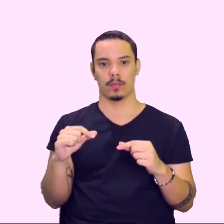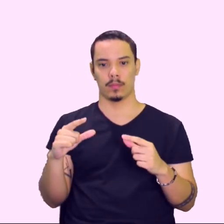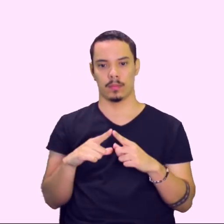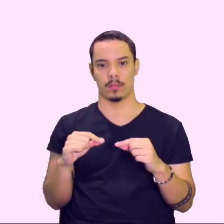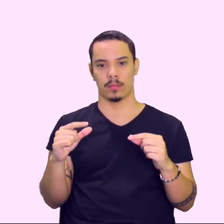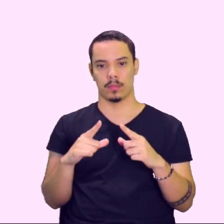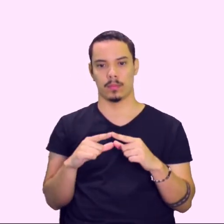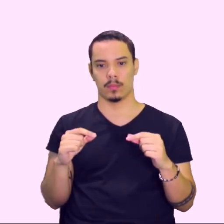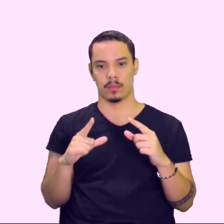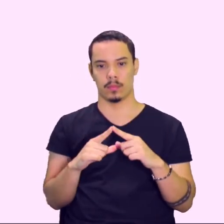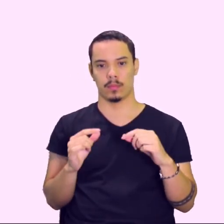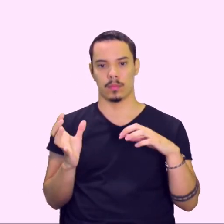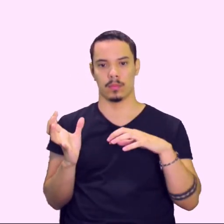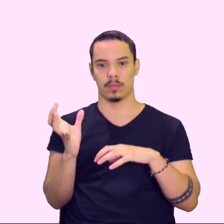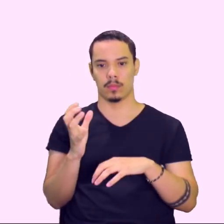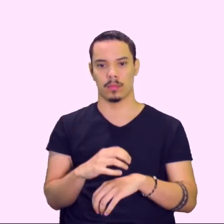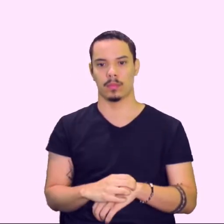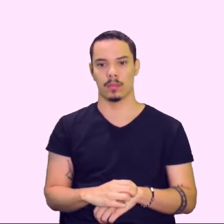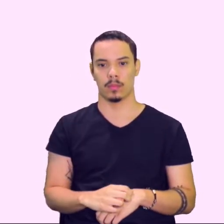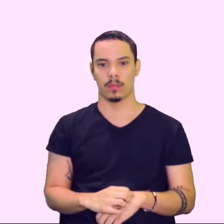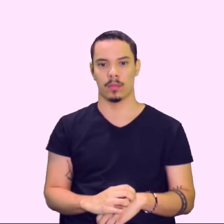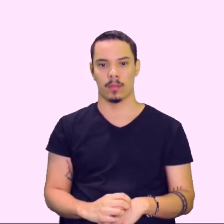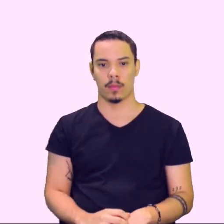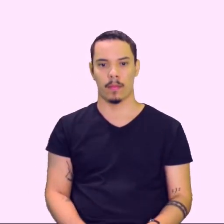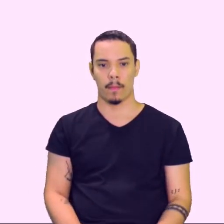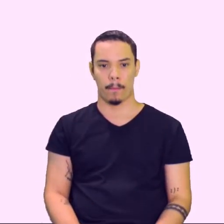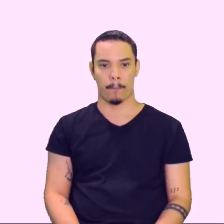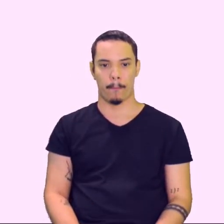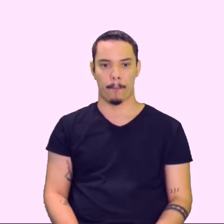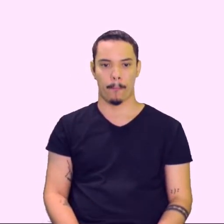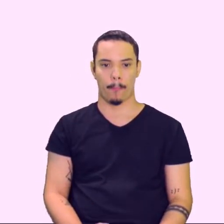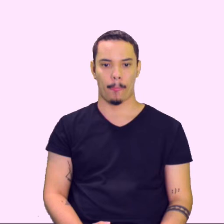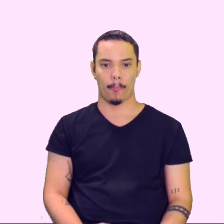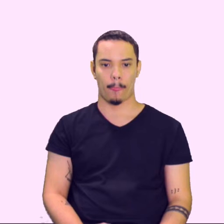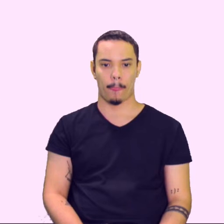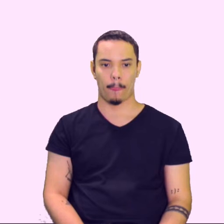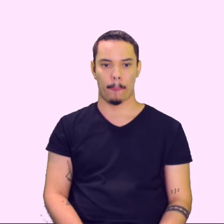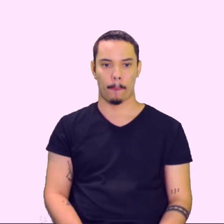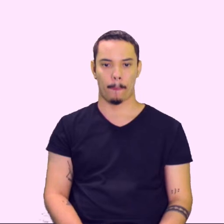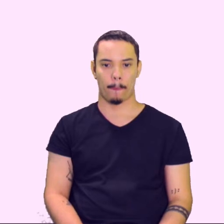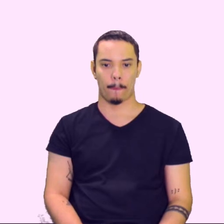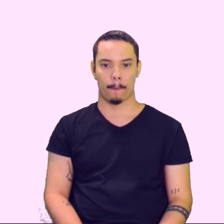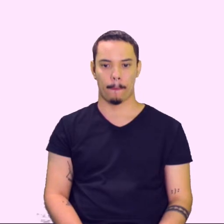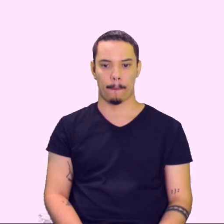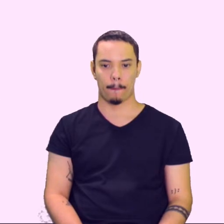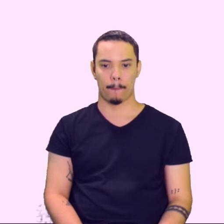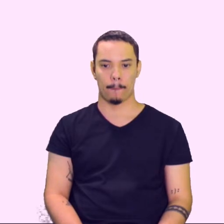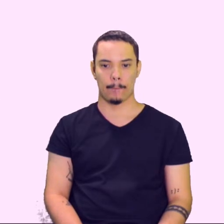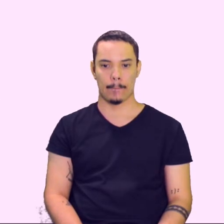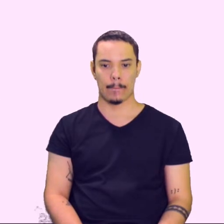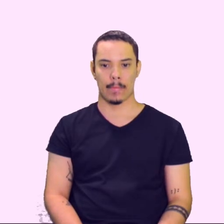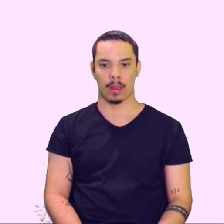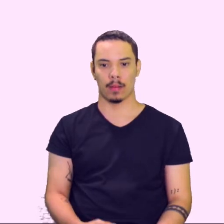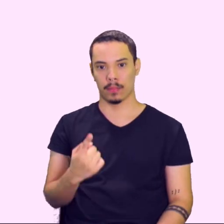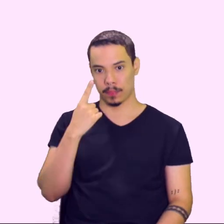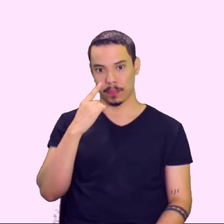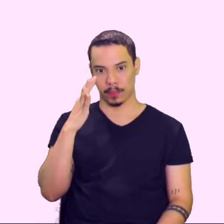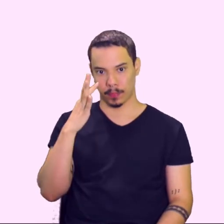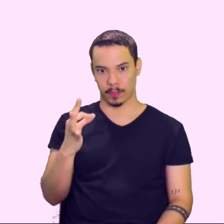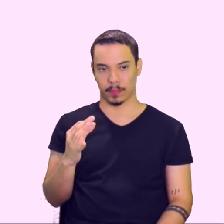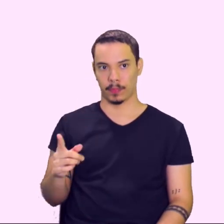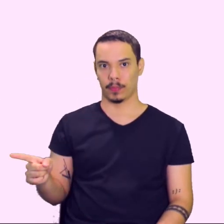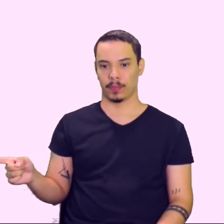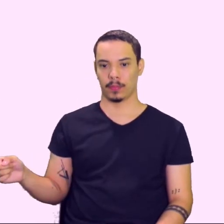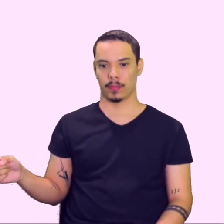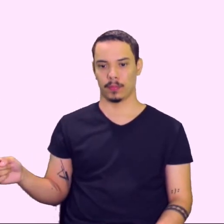aí, por favor, professor Rogério. Aqui, ó. Aí, eu esqueci, fica horrível minha